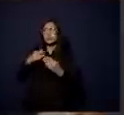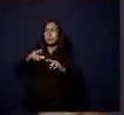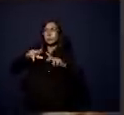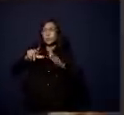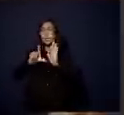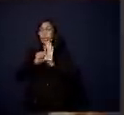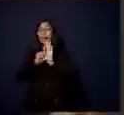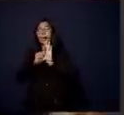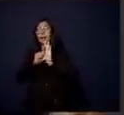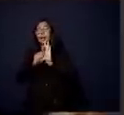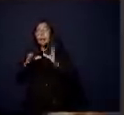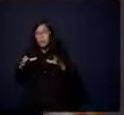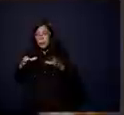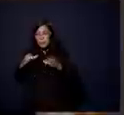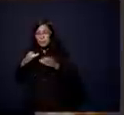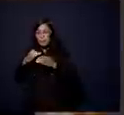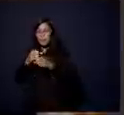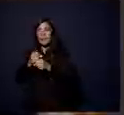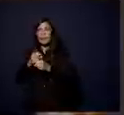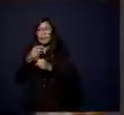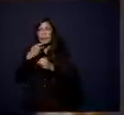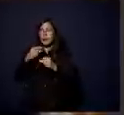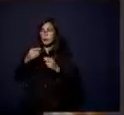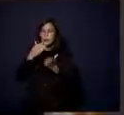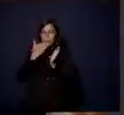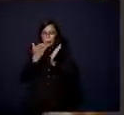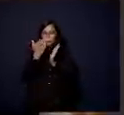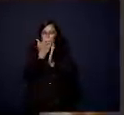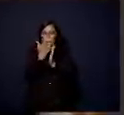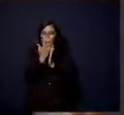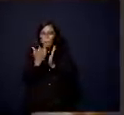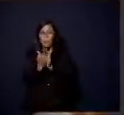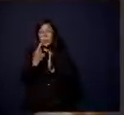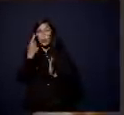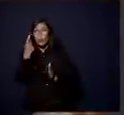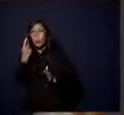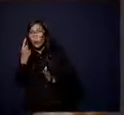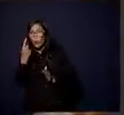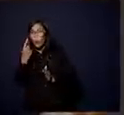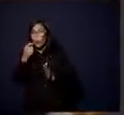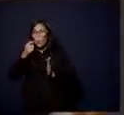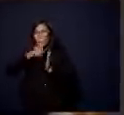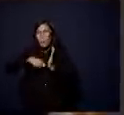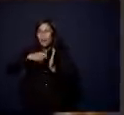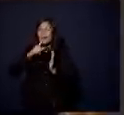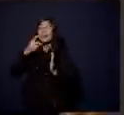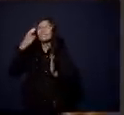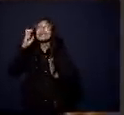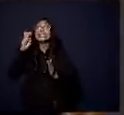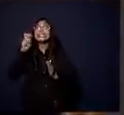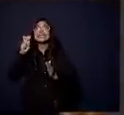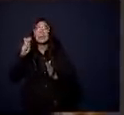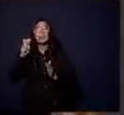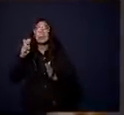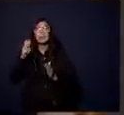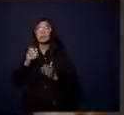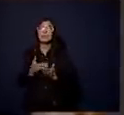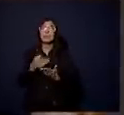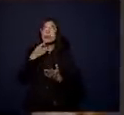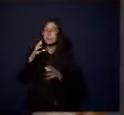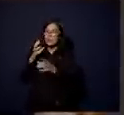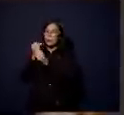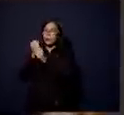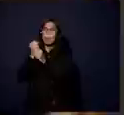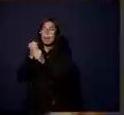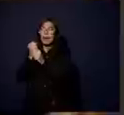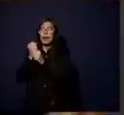complementar Então em vez de ter uma base para ter uma base fragmentada em vez de um único atributo temos cinco tributos em vez de ter não cumulatividade